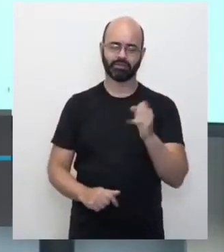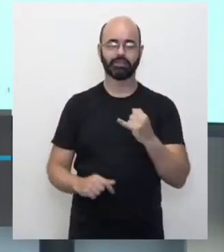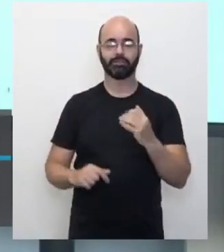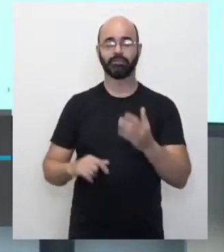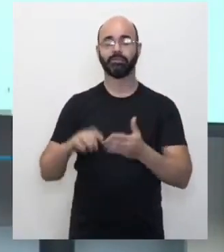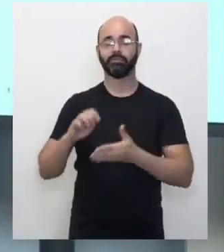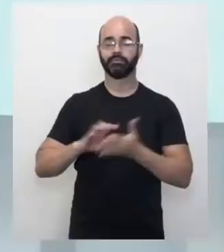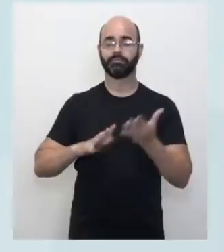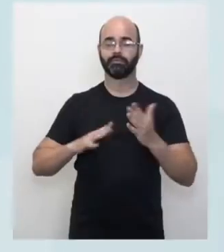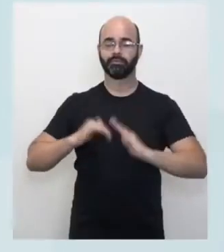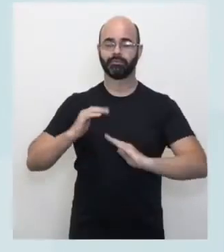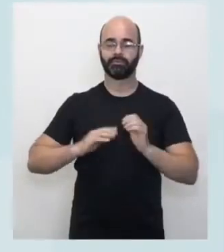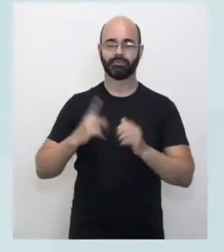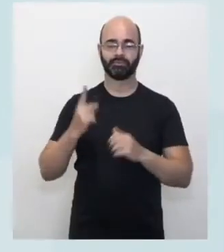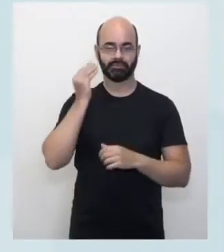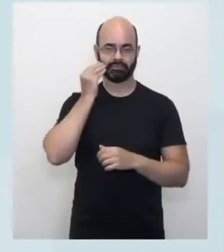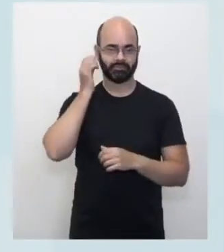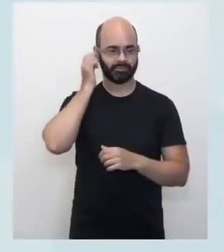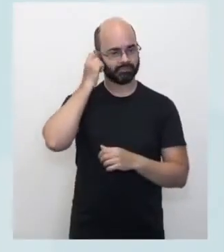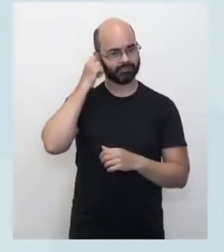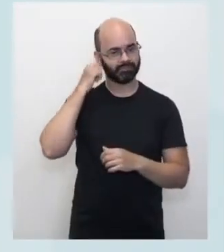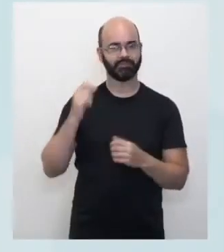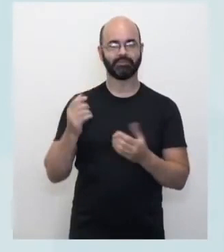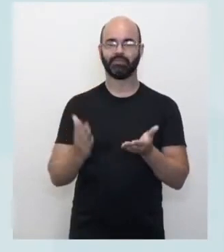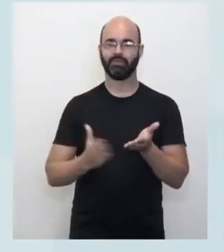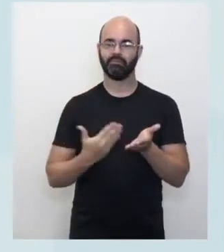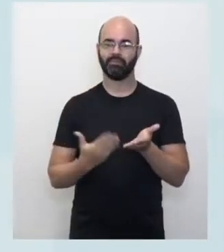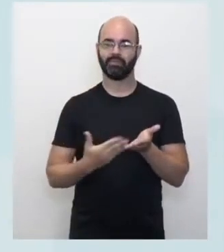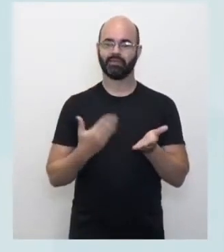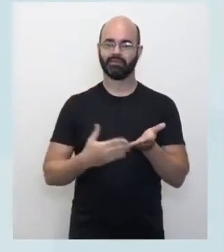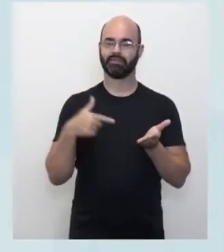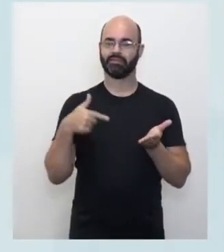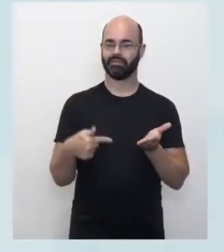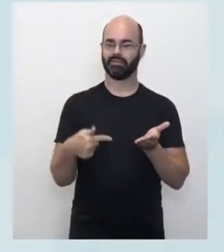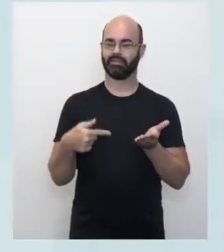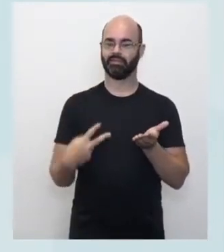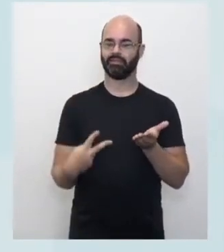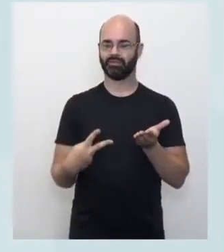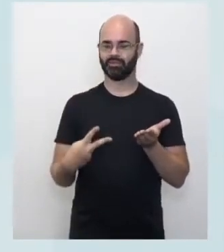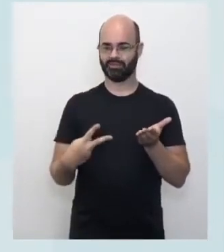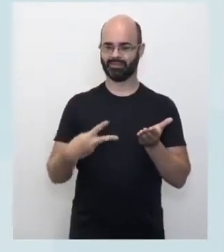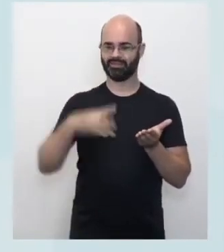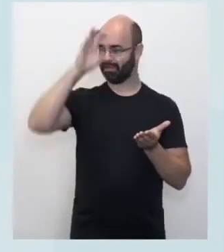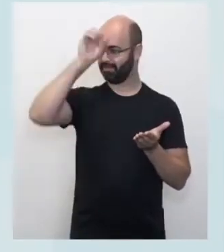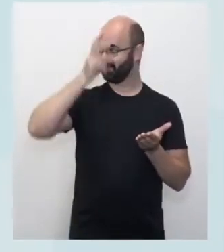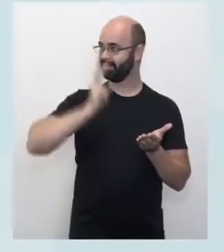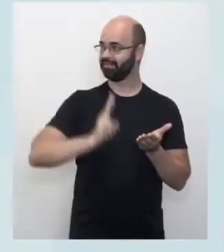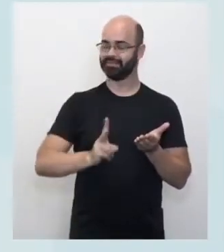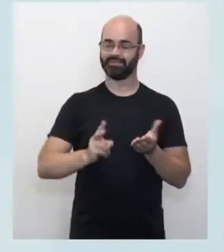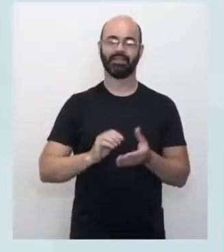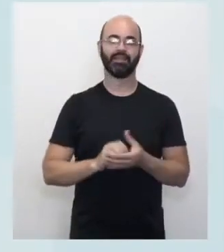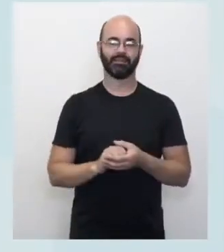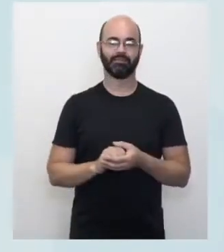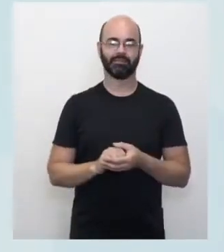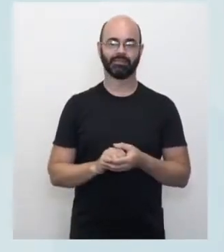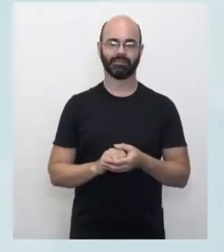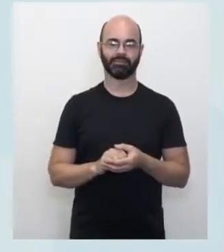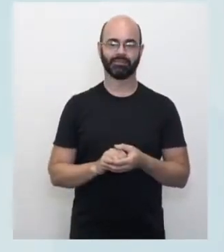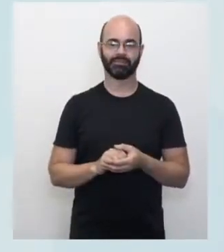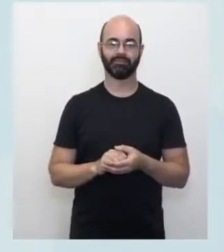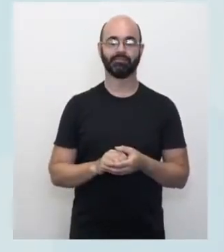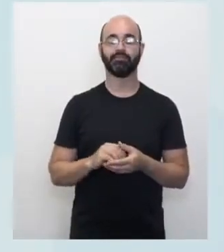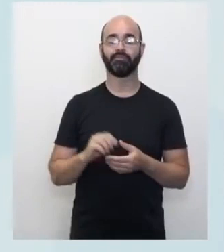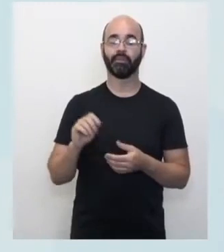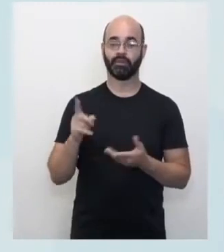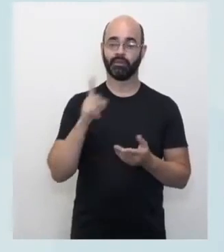atividade de hoje. Atividade 1, página 72, lá do material Aprender Sempre, volume 1. Se você já tem ele, já